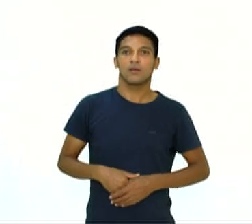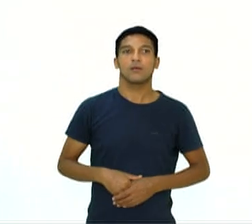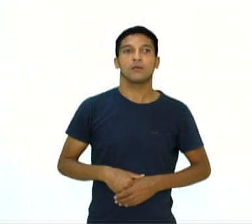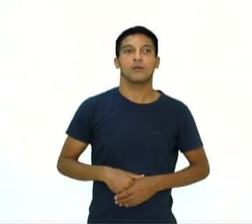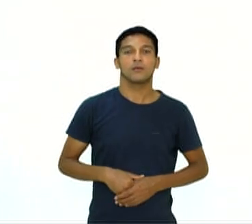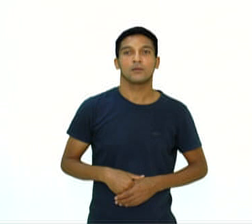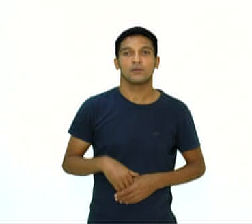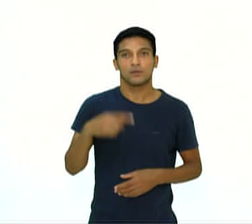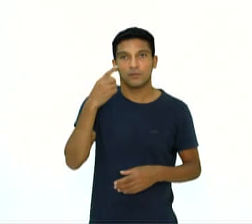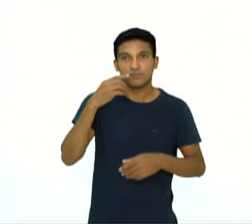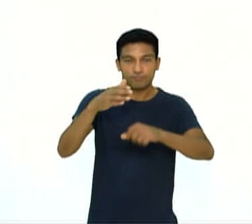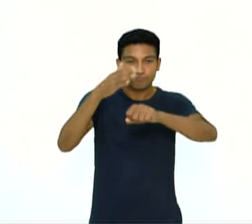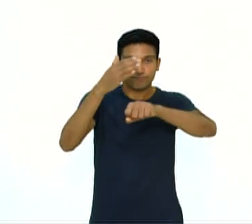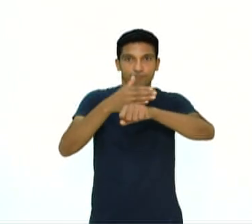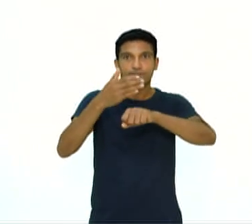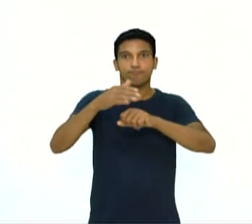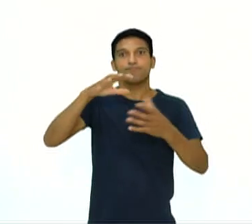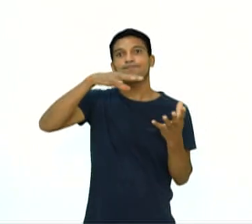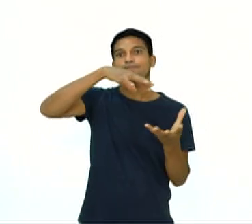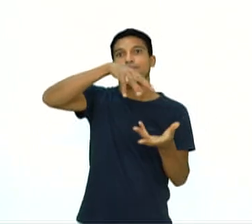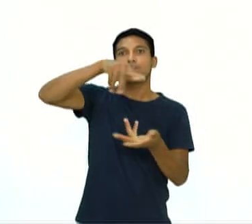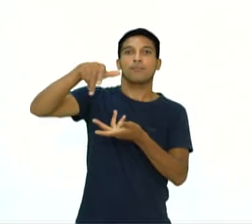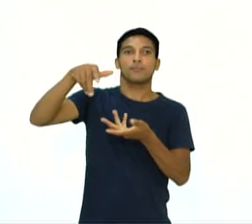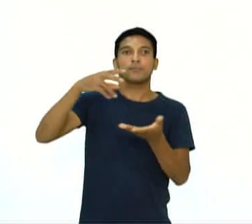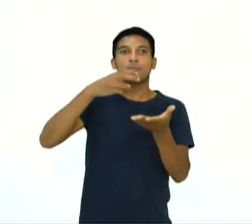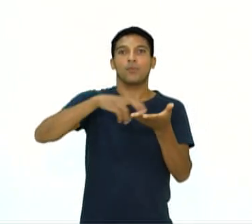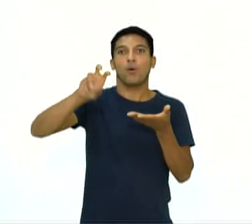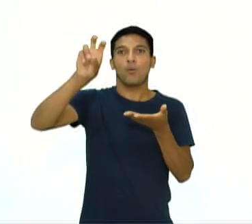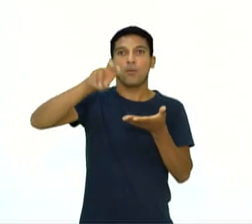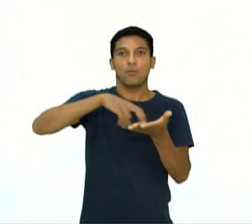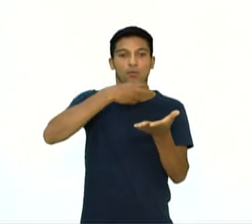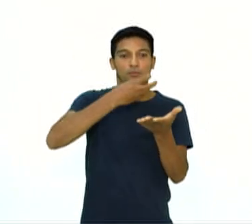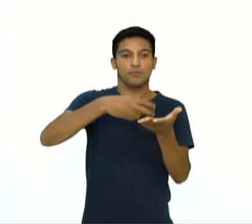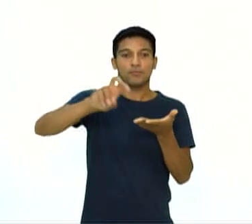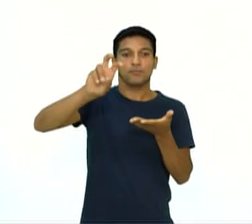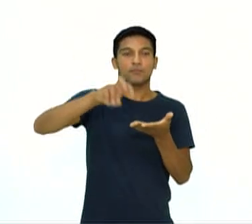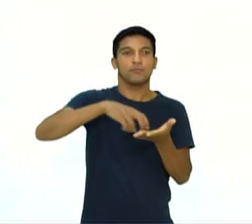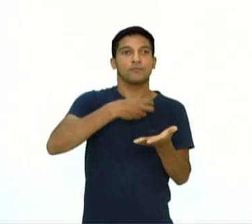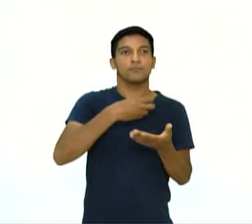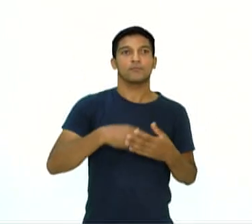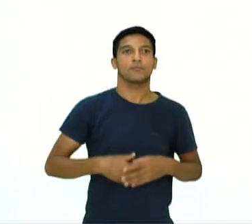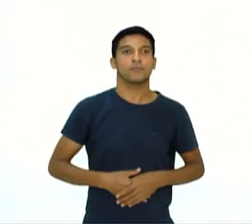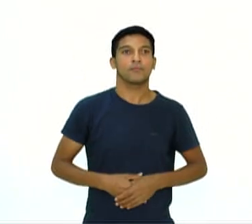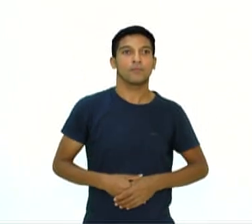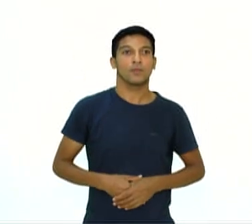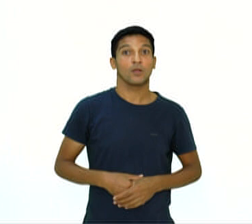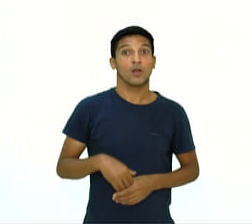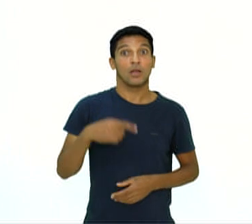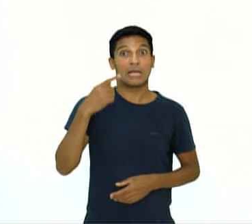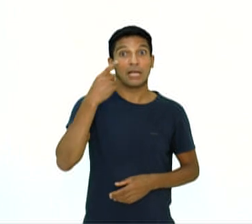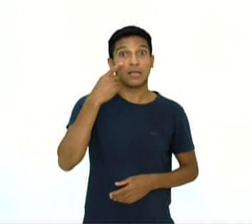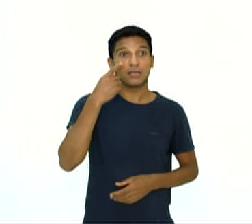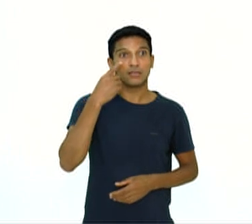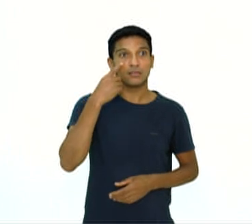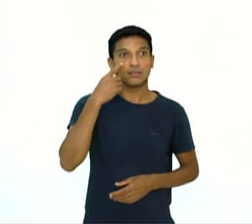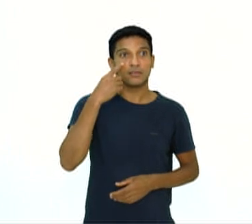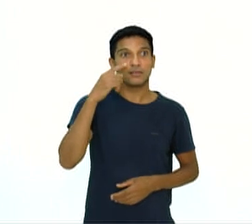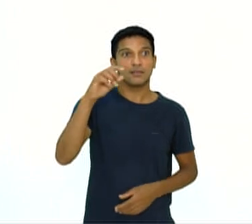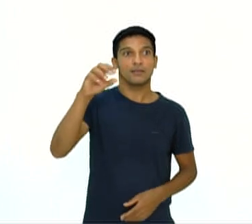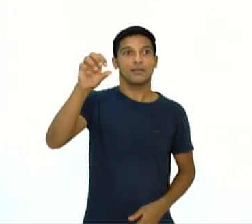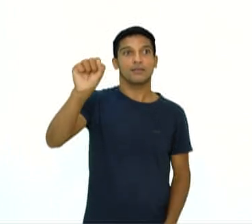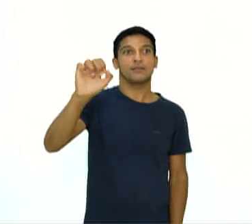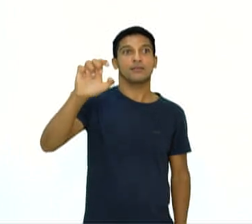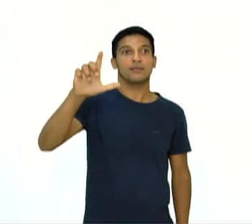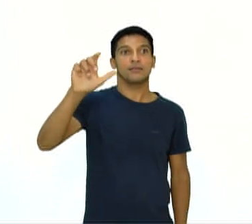no mundo todo. O slackline, um esporte que consiste em